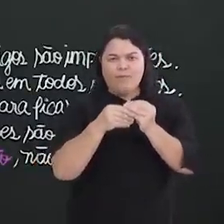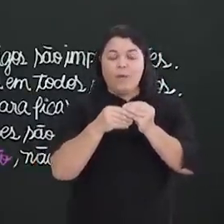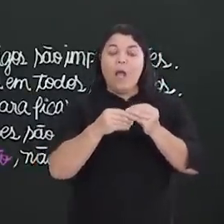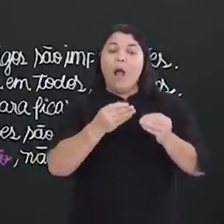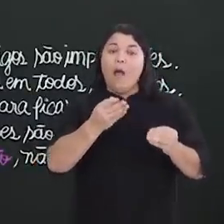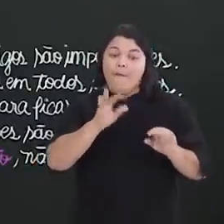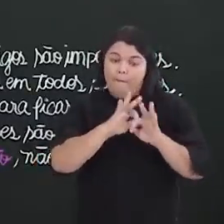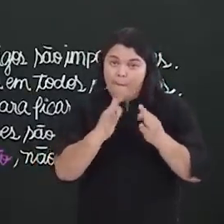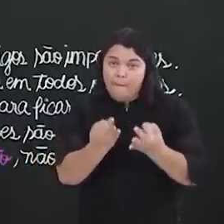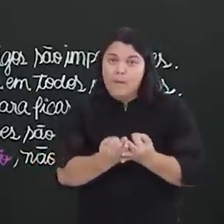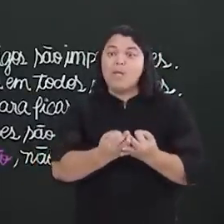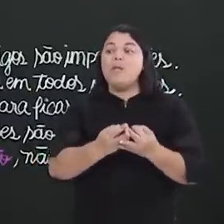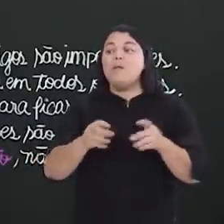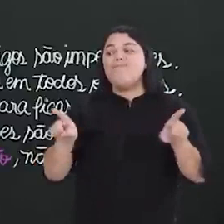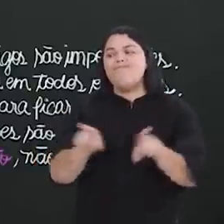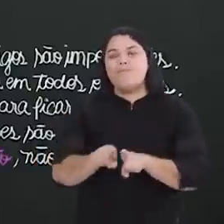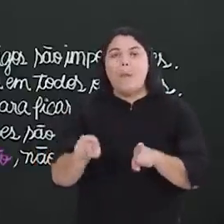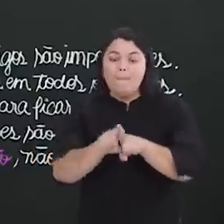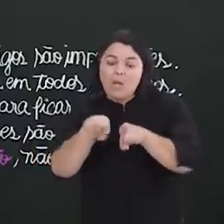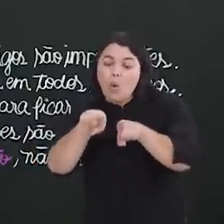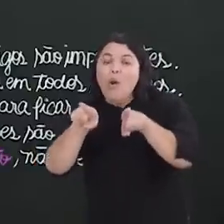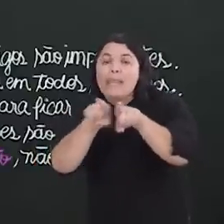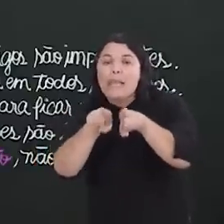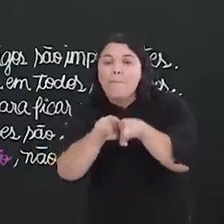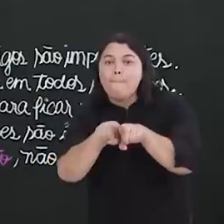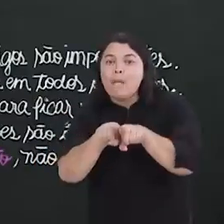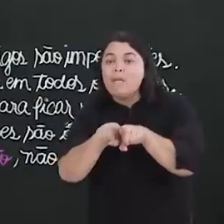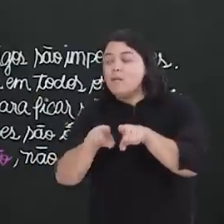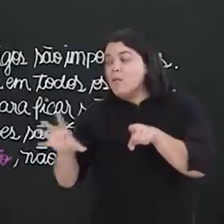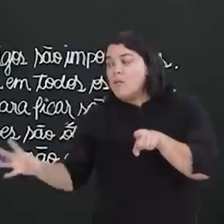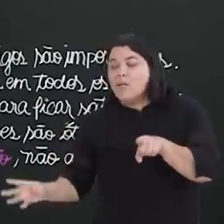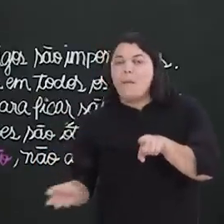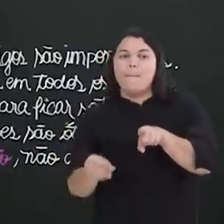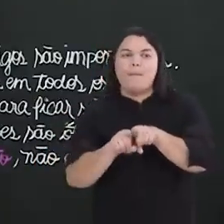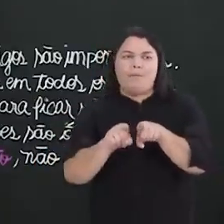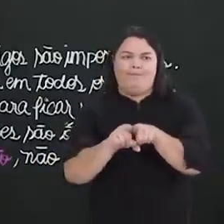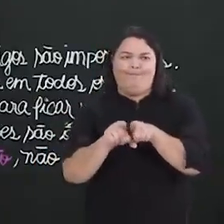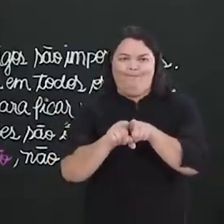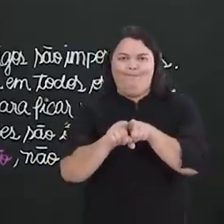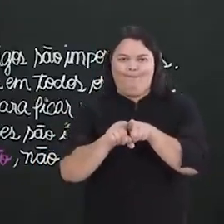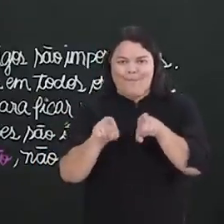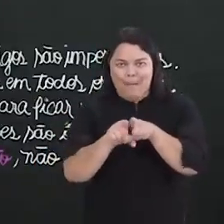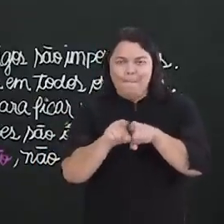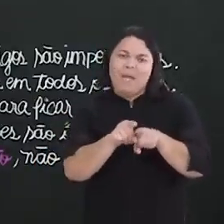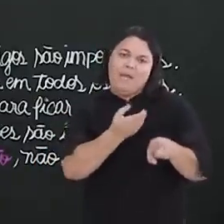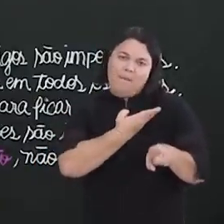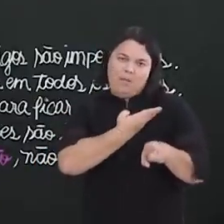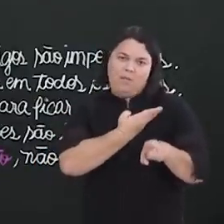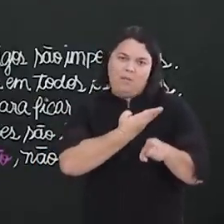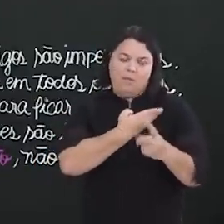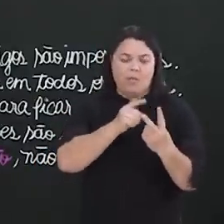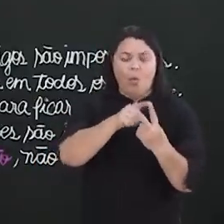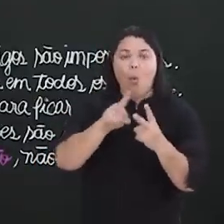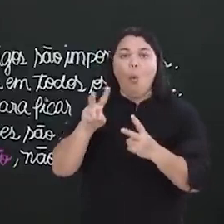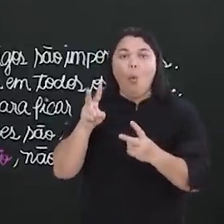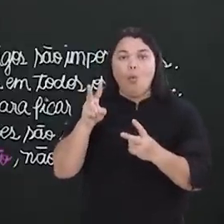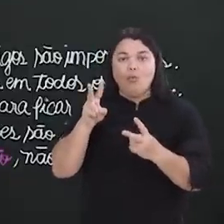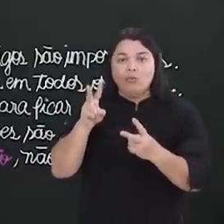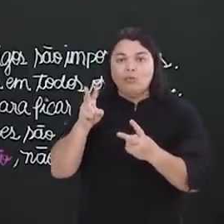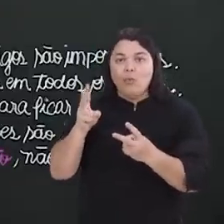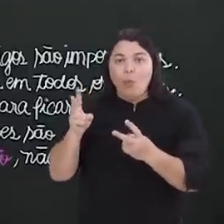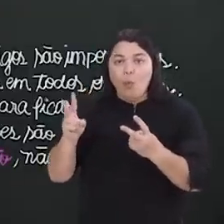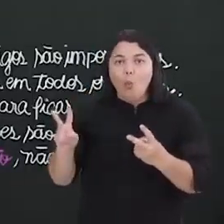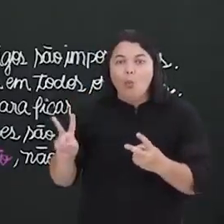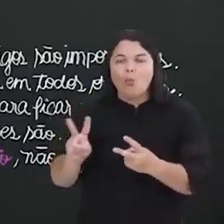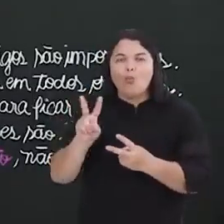familiares quanto os amigos. Eu poderia dizer que os familiares e os amigos são importantes. Então, o valor